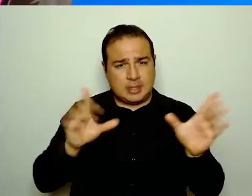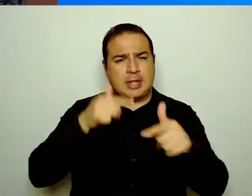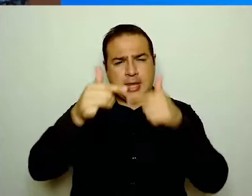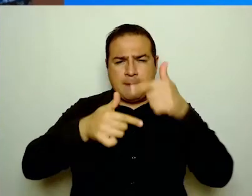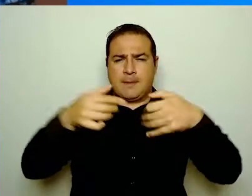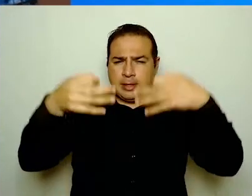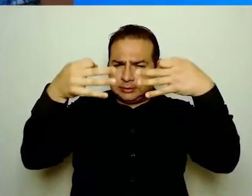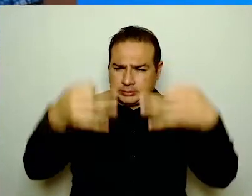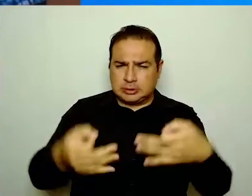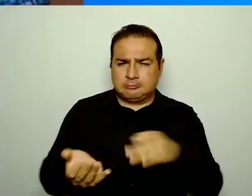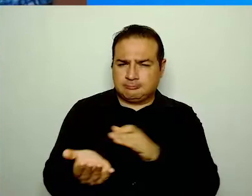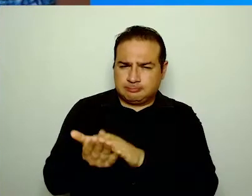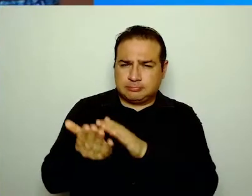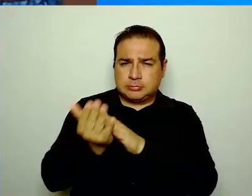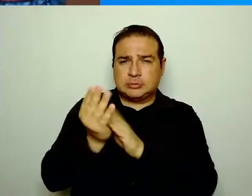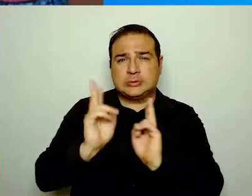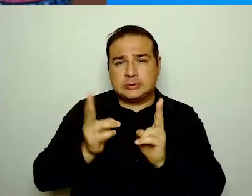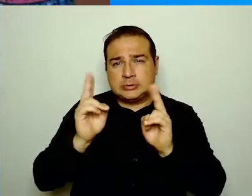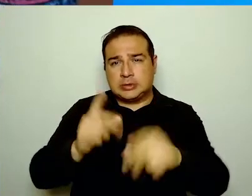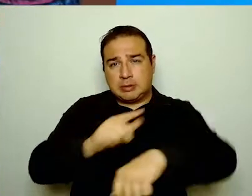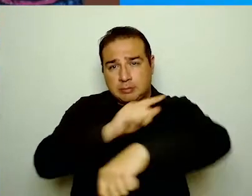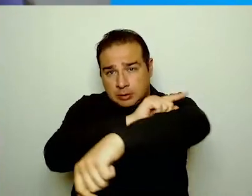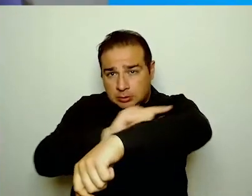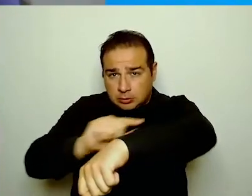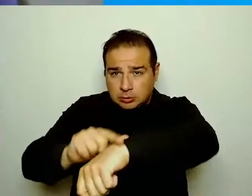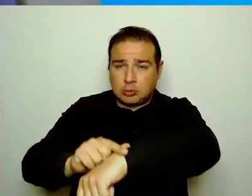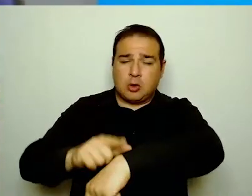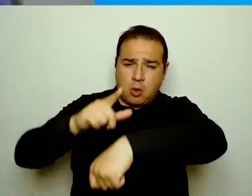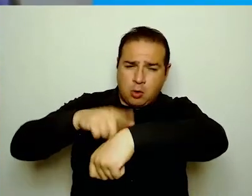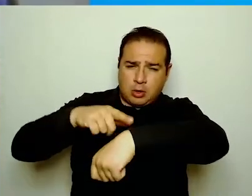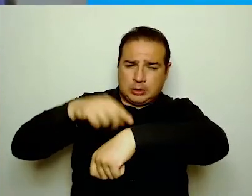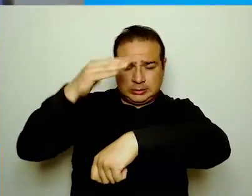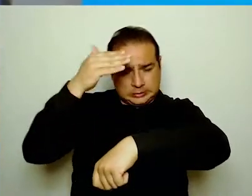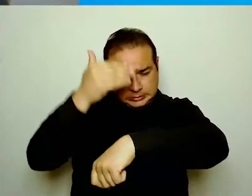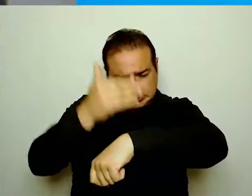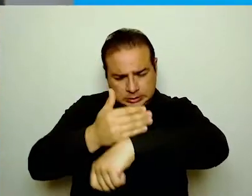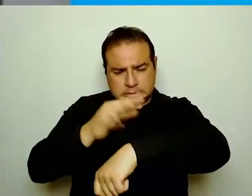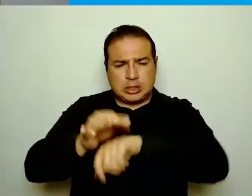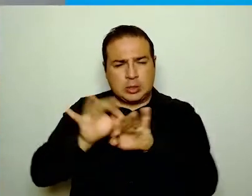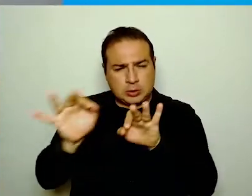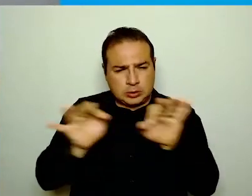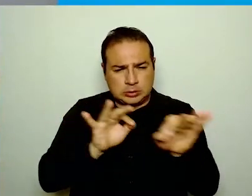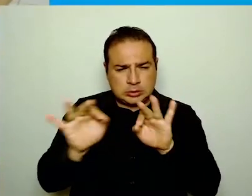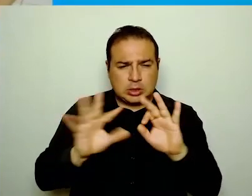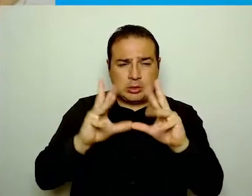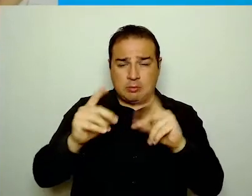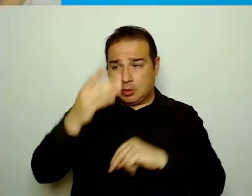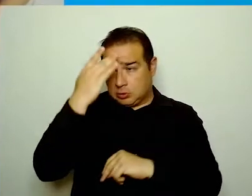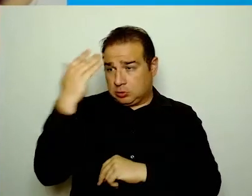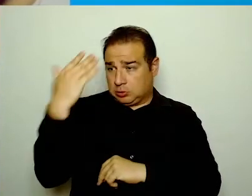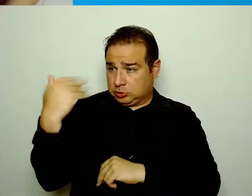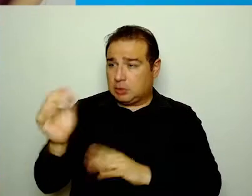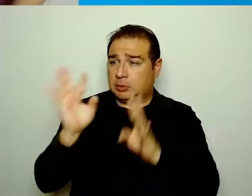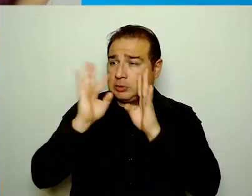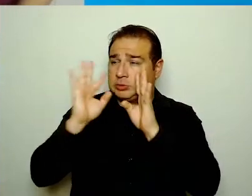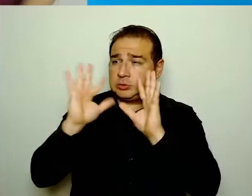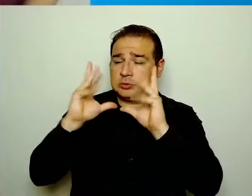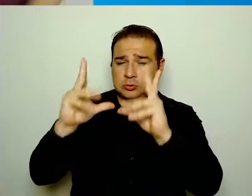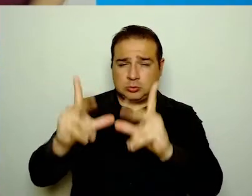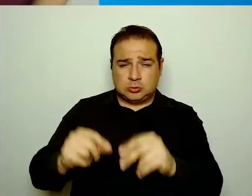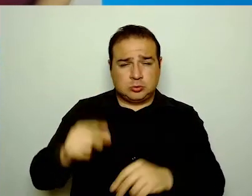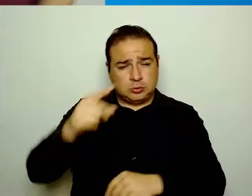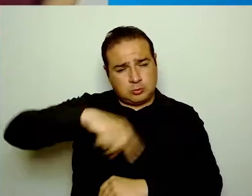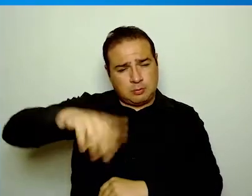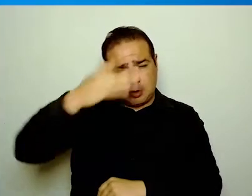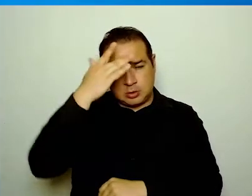Faz a tarefa bem feita e é sempre muito educado, pontual e generoso, solícito e organizado. Por estar todo